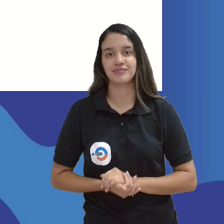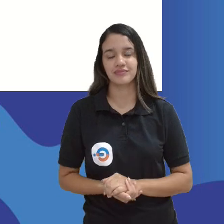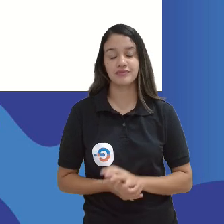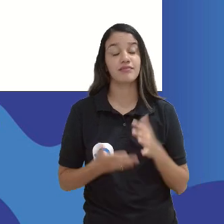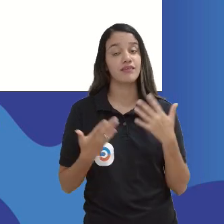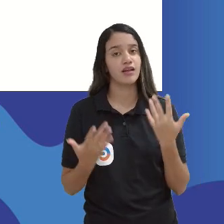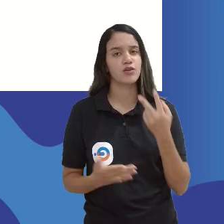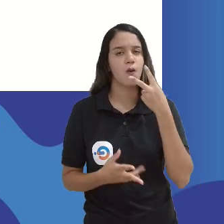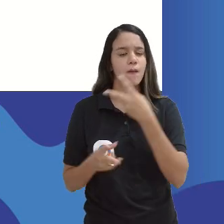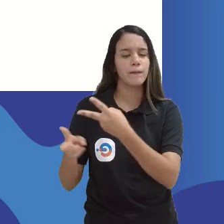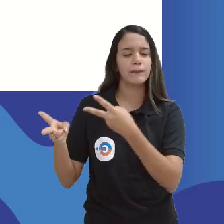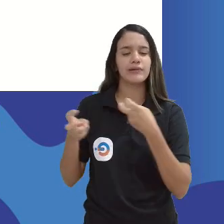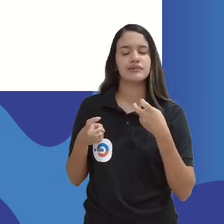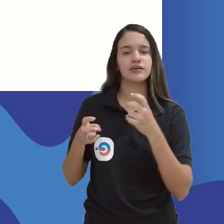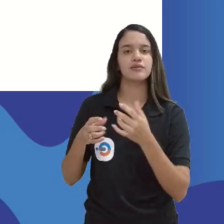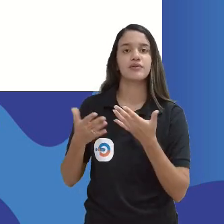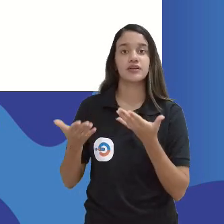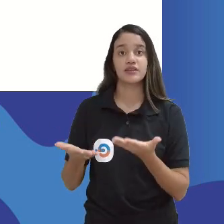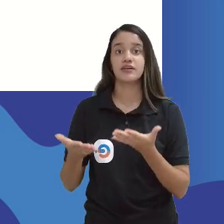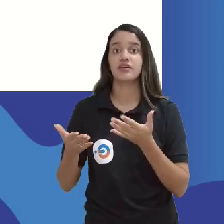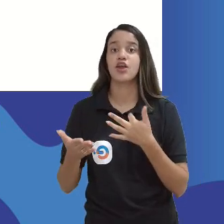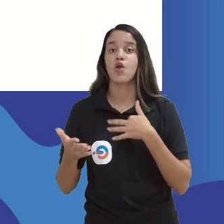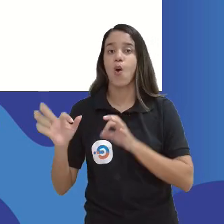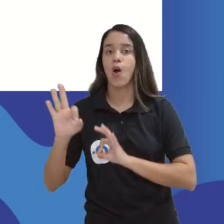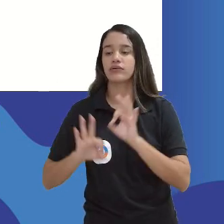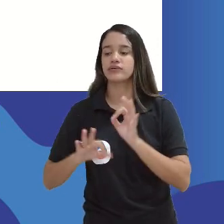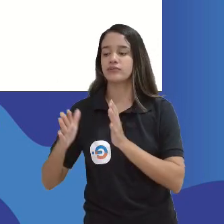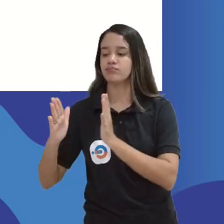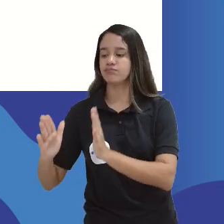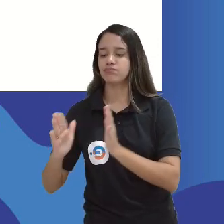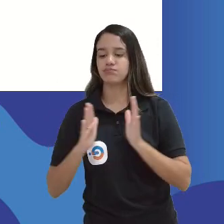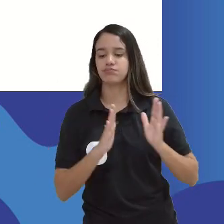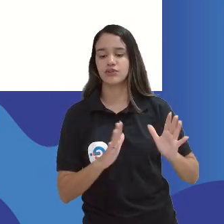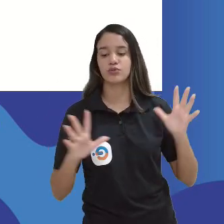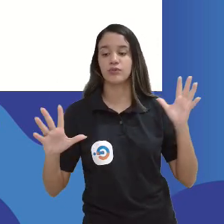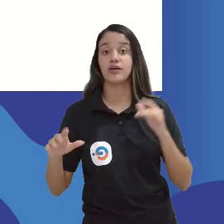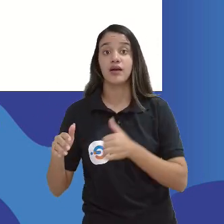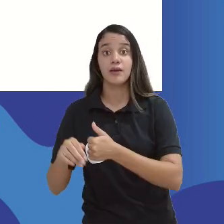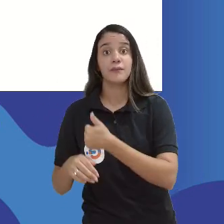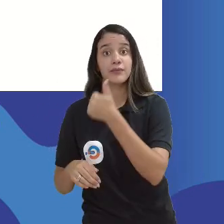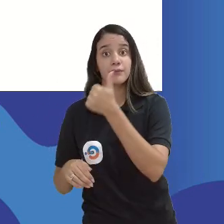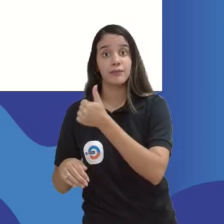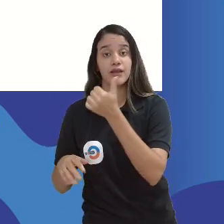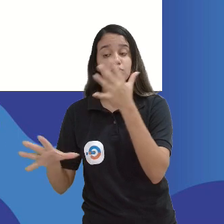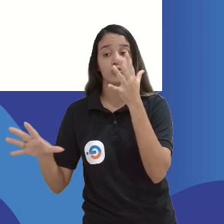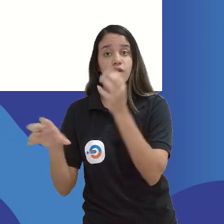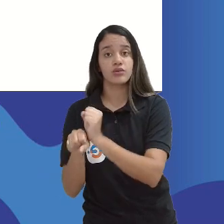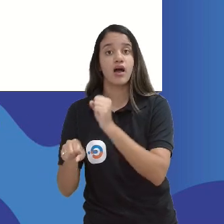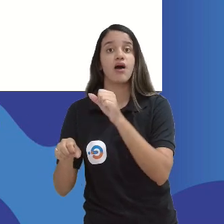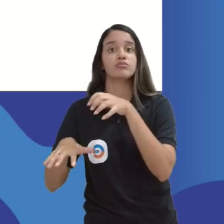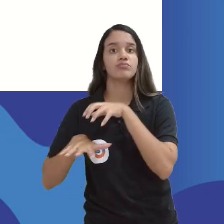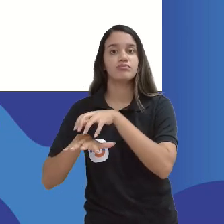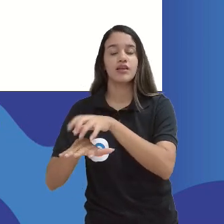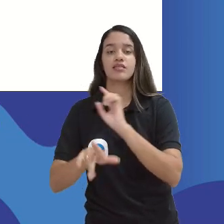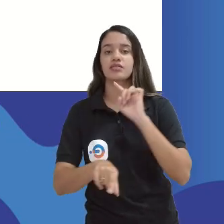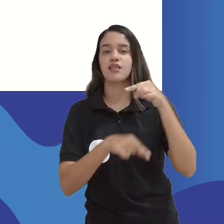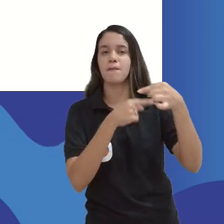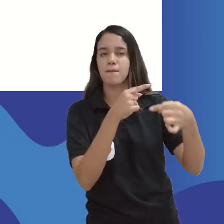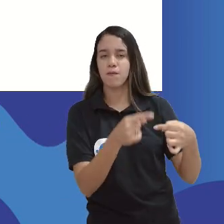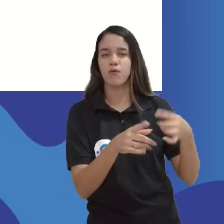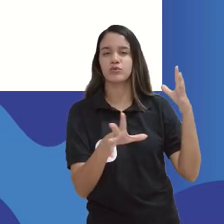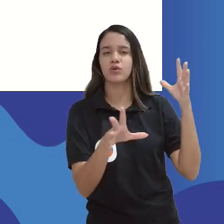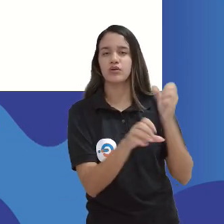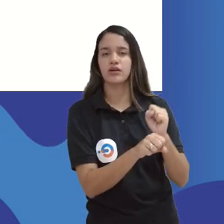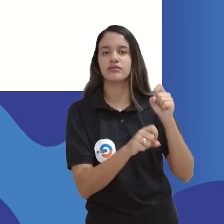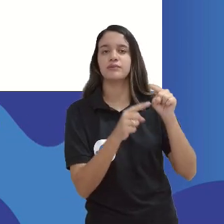Então, observe que eu separei em duas partes. Primeiro, o total de veículos, depois, o total de pneus. Mas uma coisa